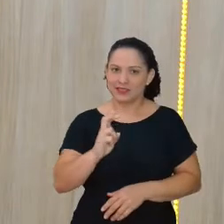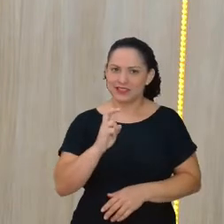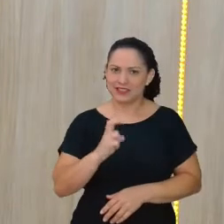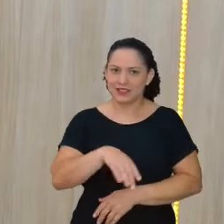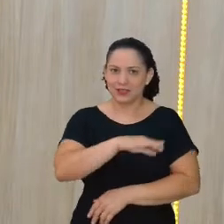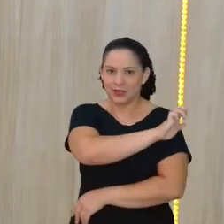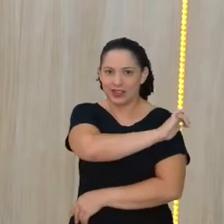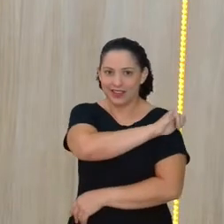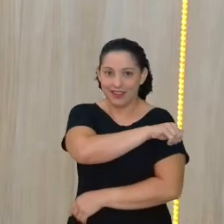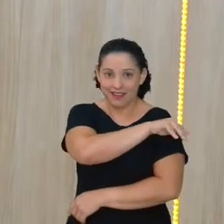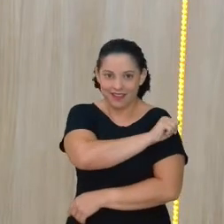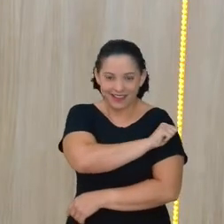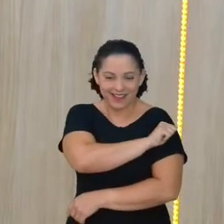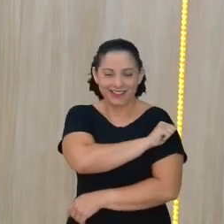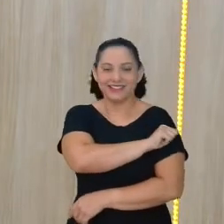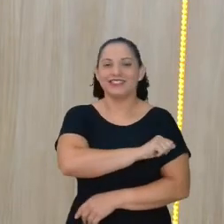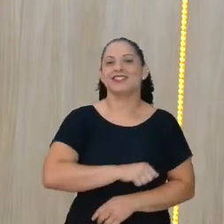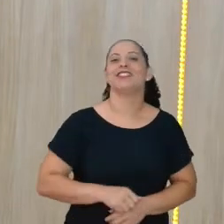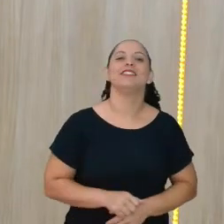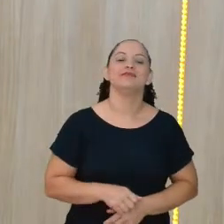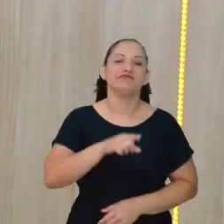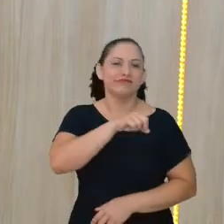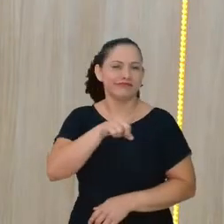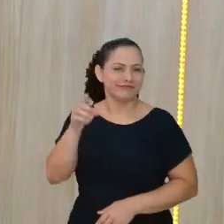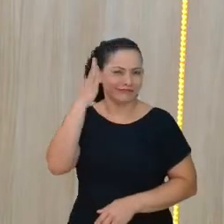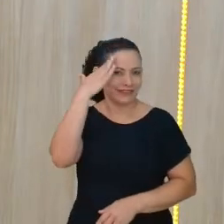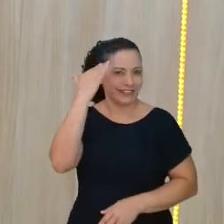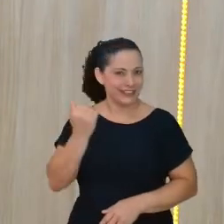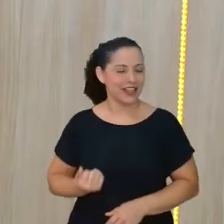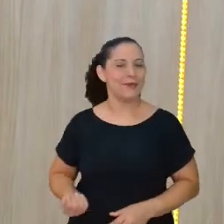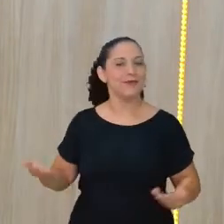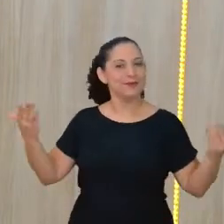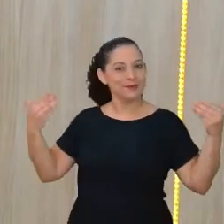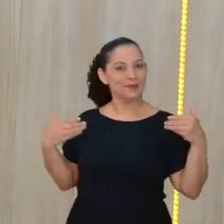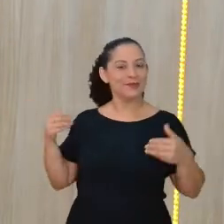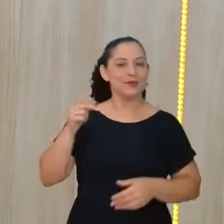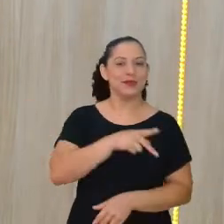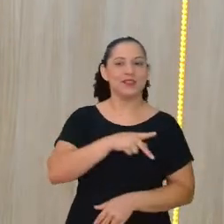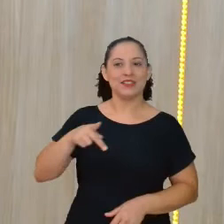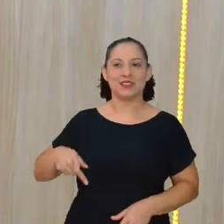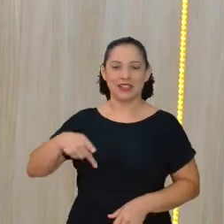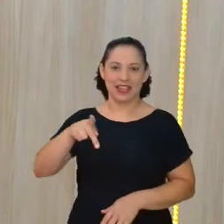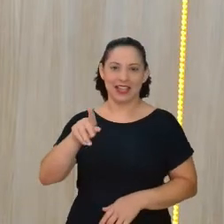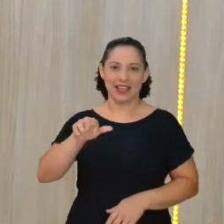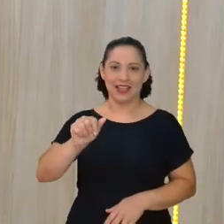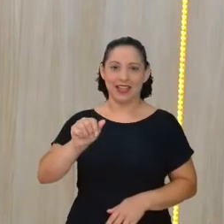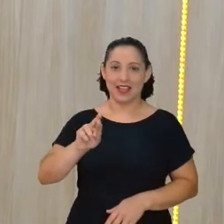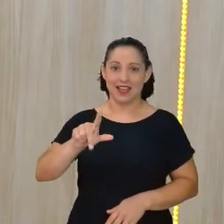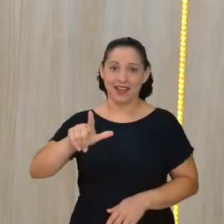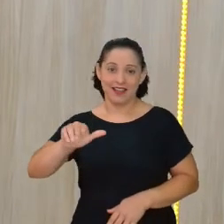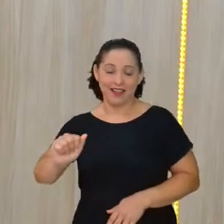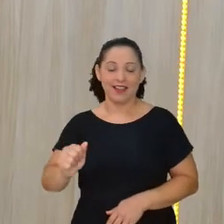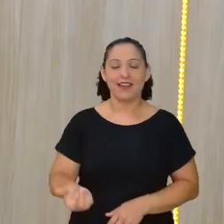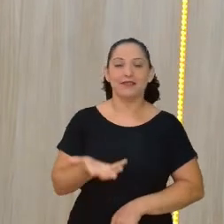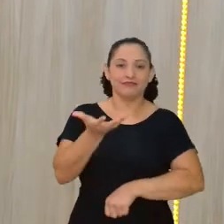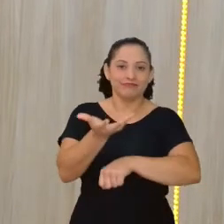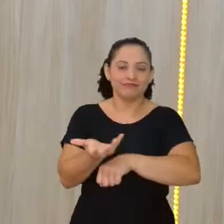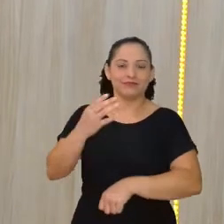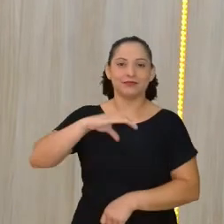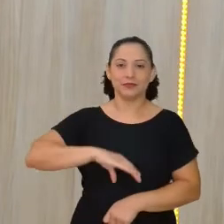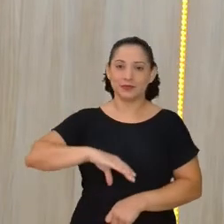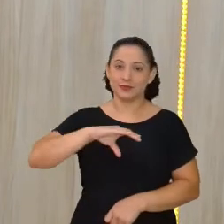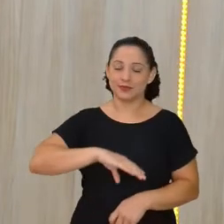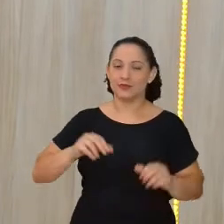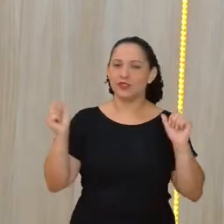de Jovens e Adultos. Como vocês sabem, eu sou a professora Carla, sou professora de língua portuguesa, estou aqui